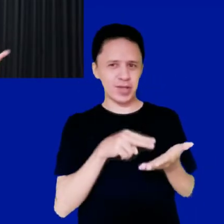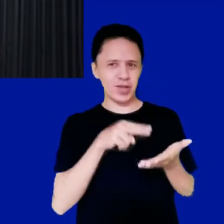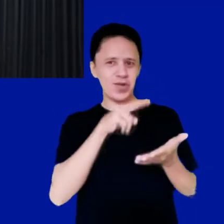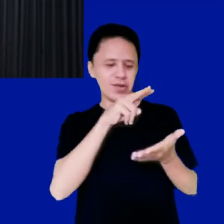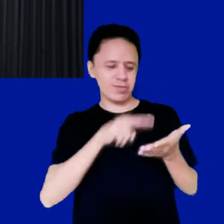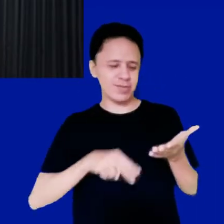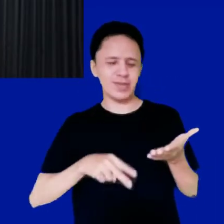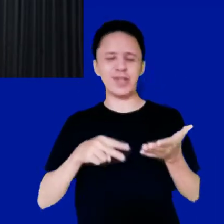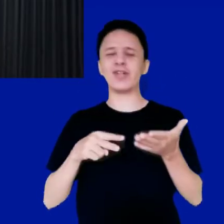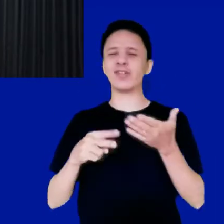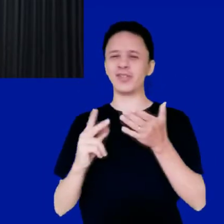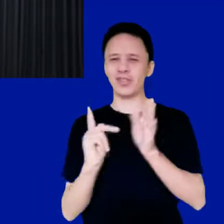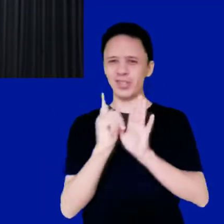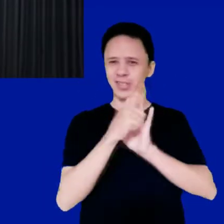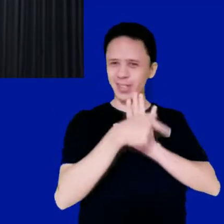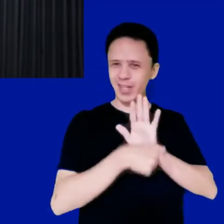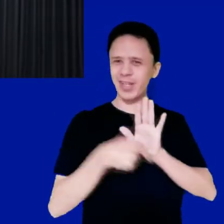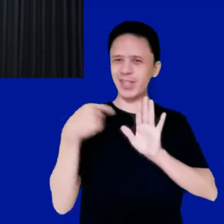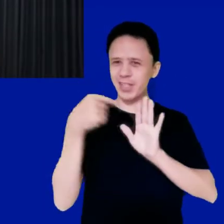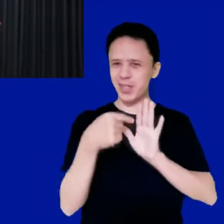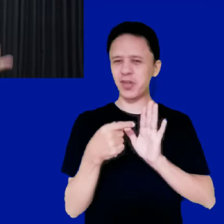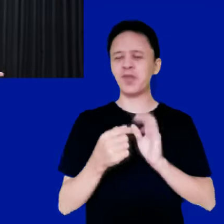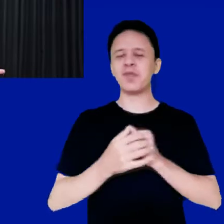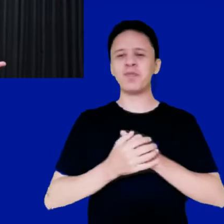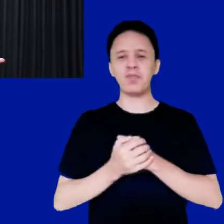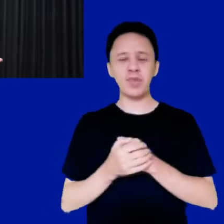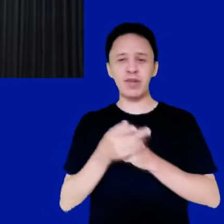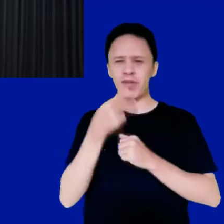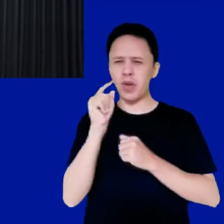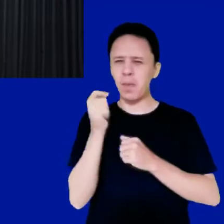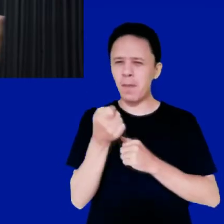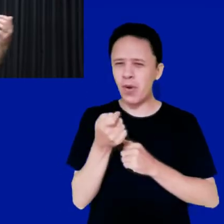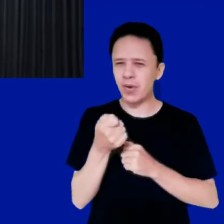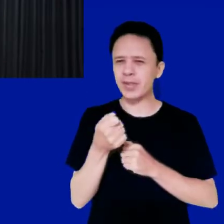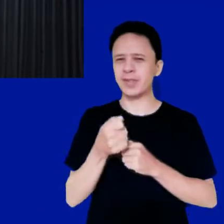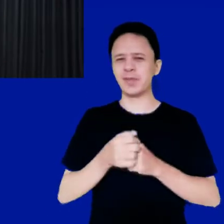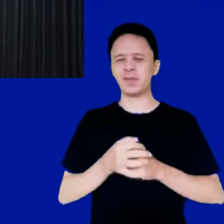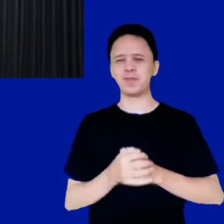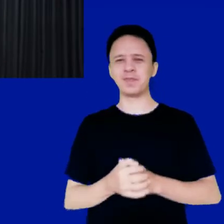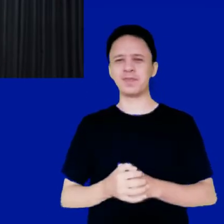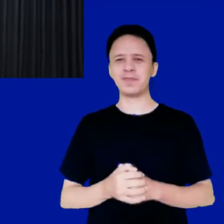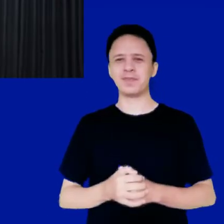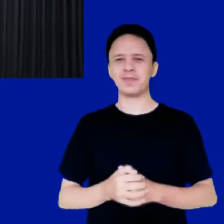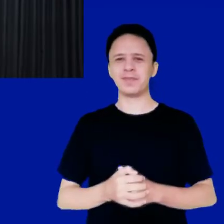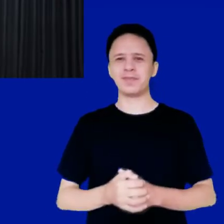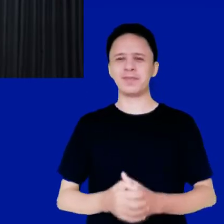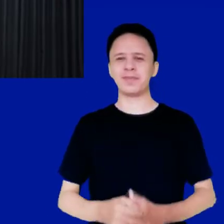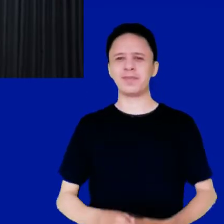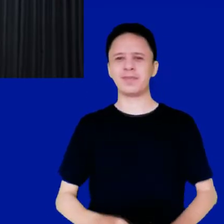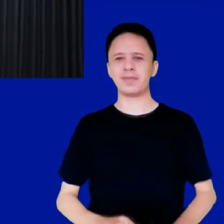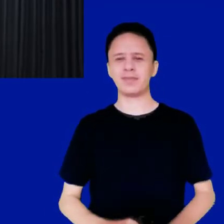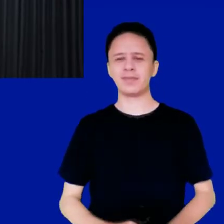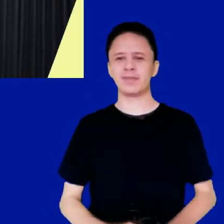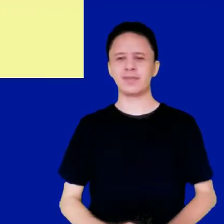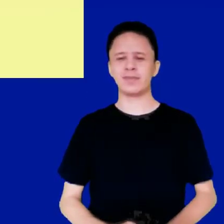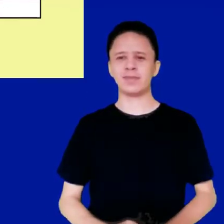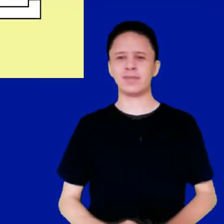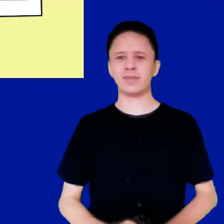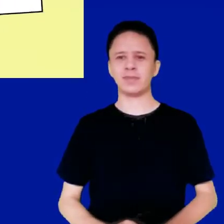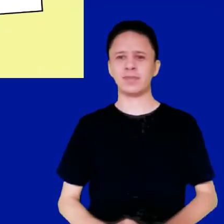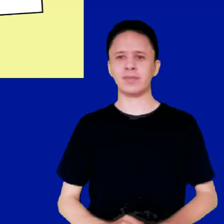nós tem contato com esse gênero, às vezes sem ter noção disso, e hoje eu vou falar um pouquinho desse gênero com